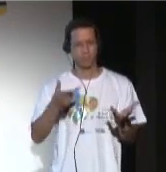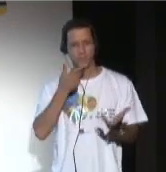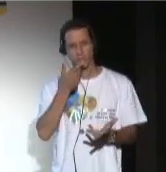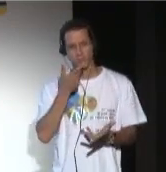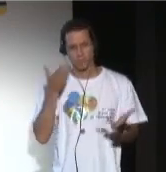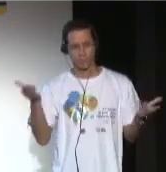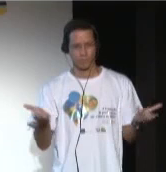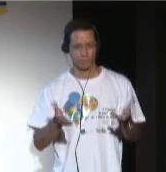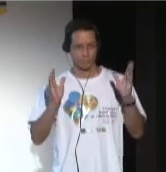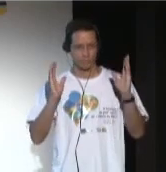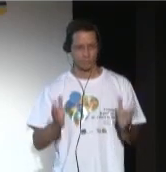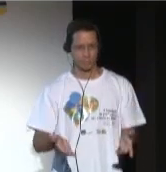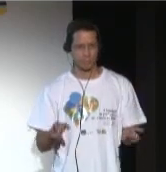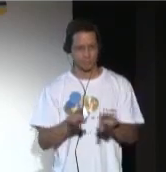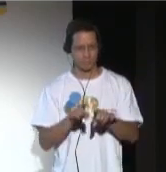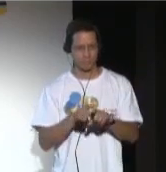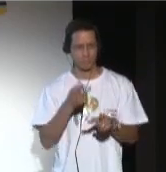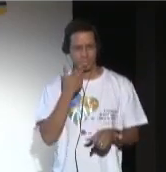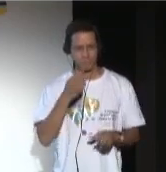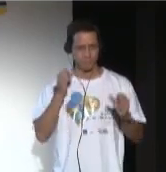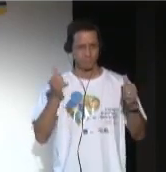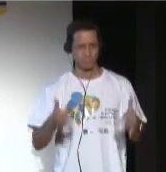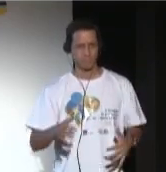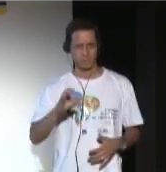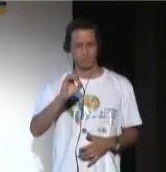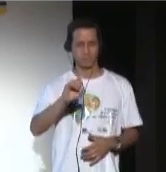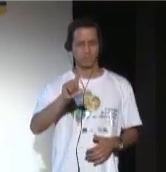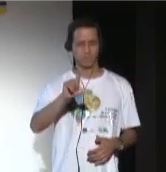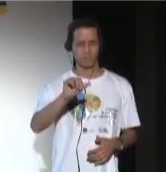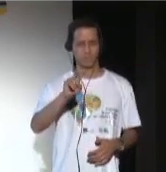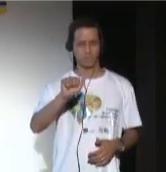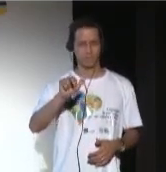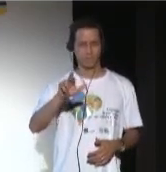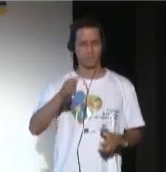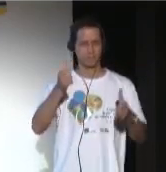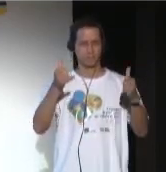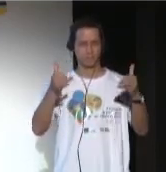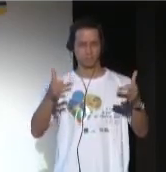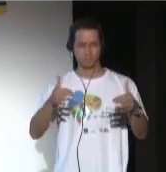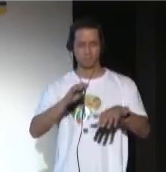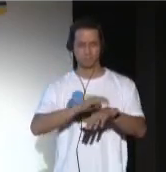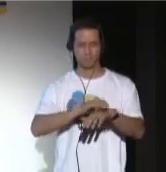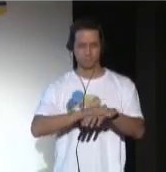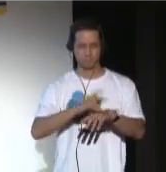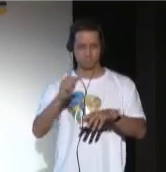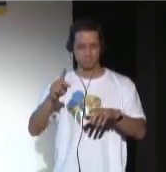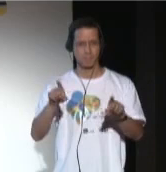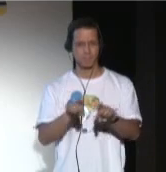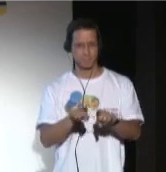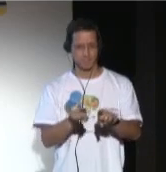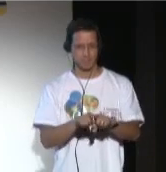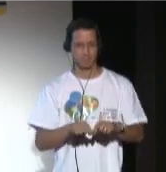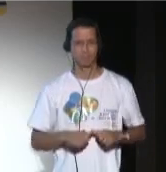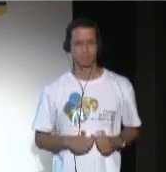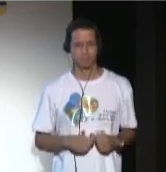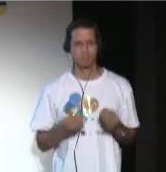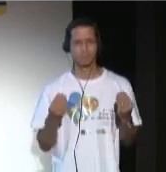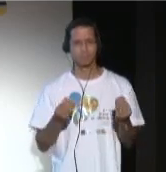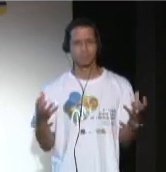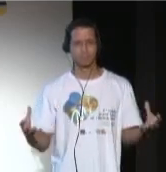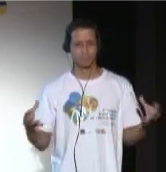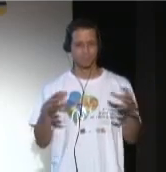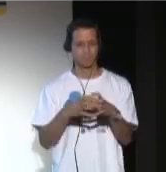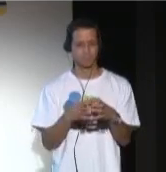hoje, e eu vou falar até do Oliver Button, ele tem alguns comentários sobre isso. Como nós conseguimos juntar tudo